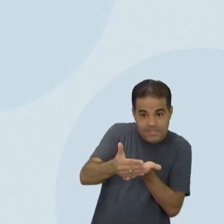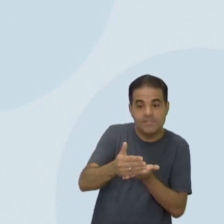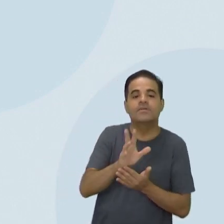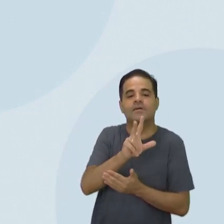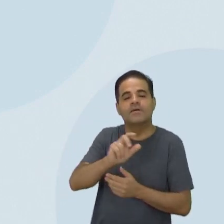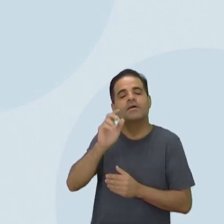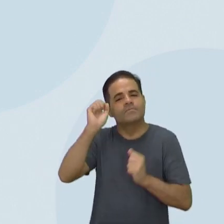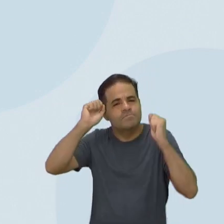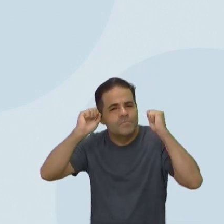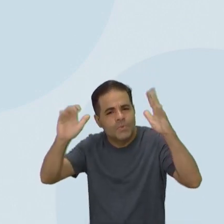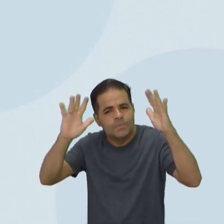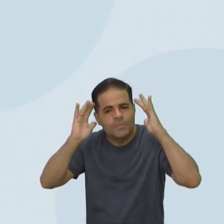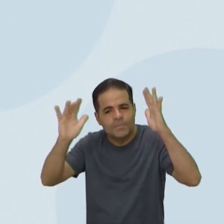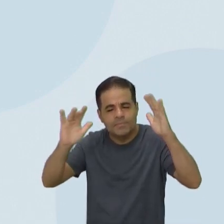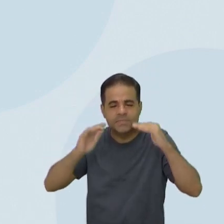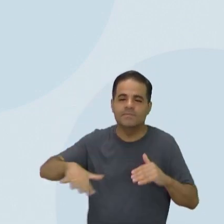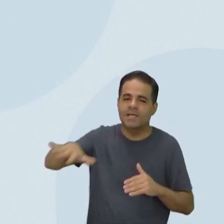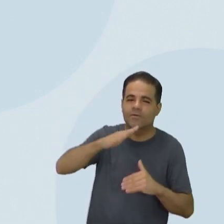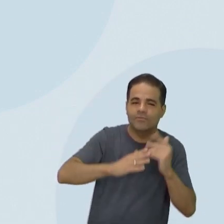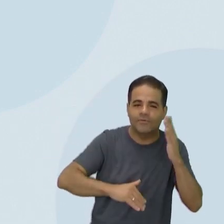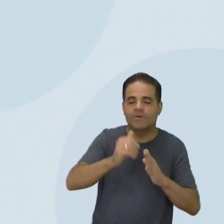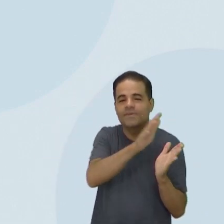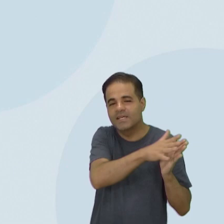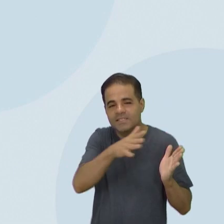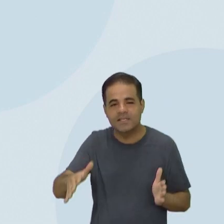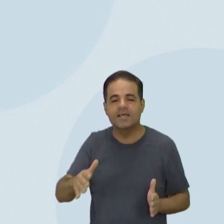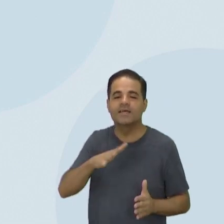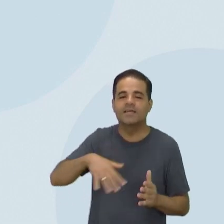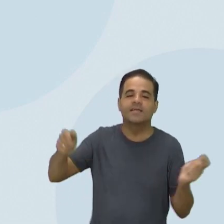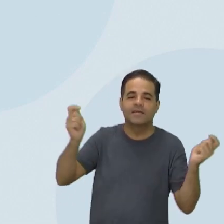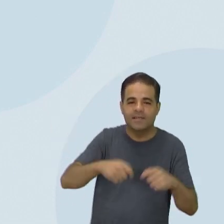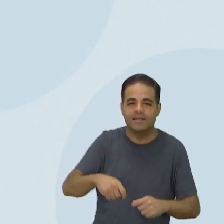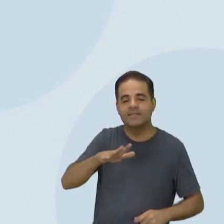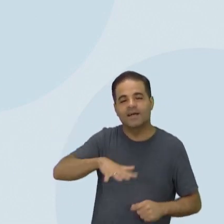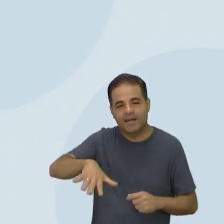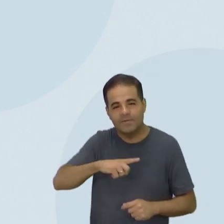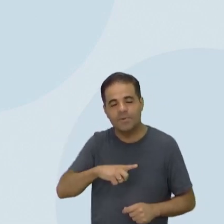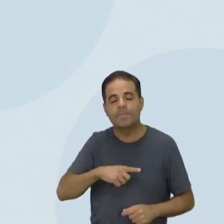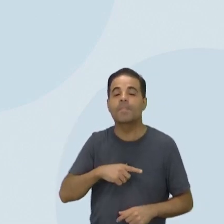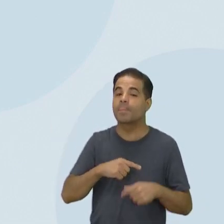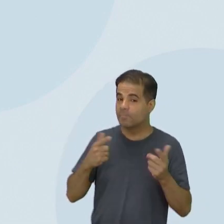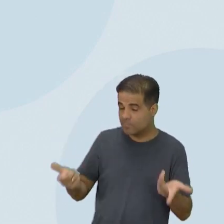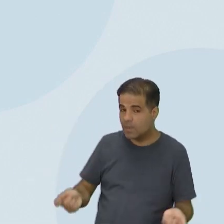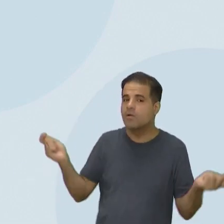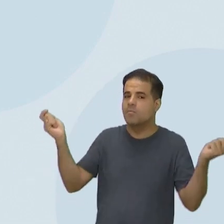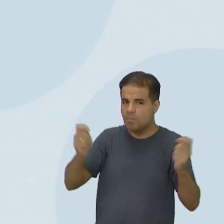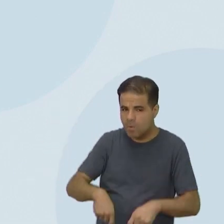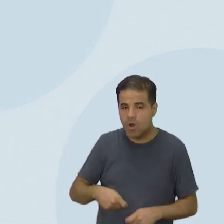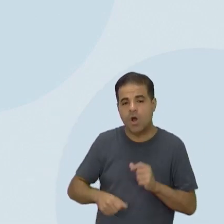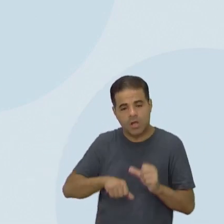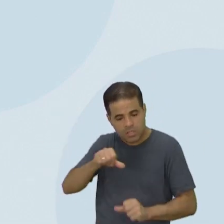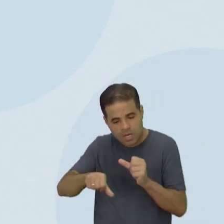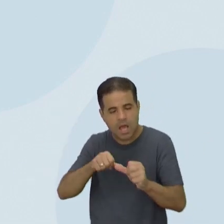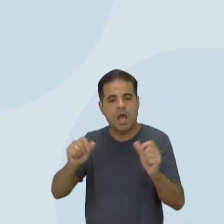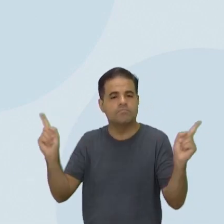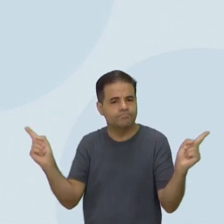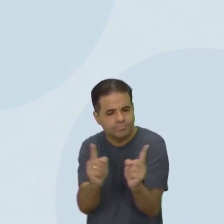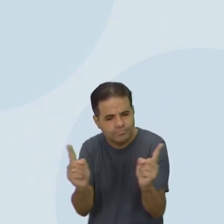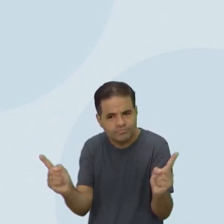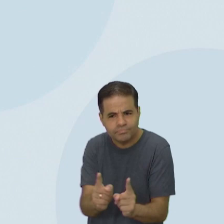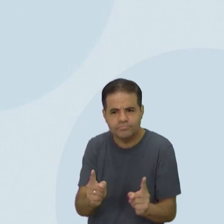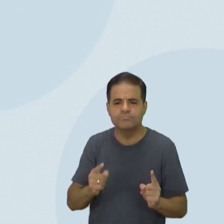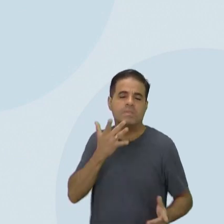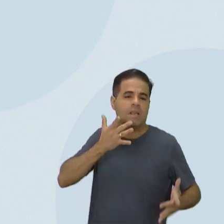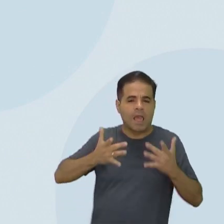uma reflexão sobre o gênero teatral e sua estrutura. Né? Então, ele vai selecionar trechos de